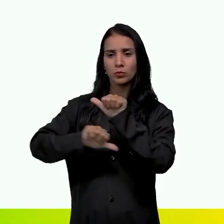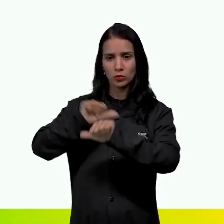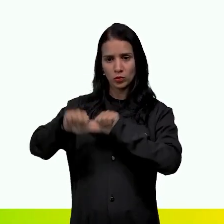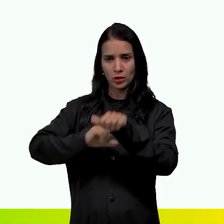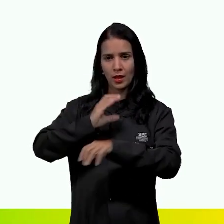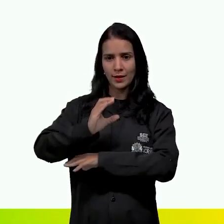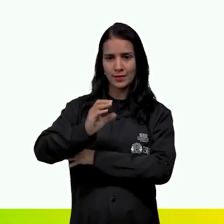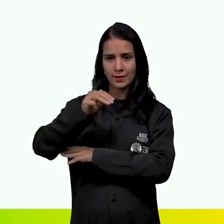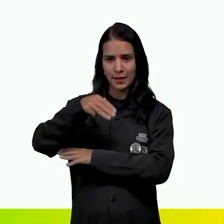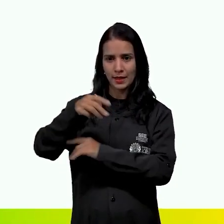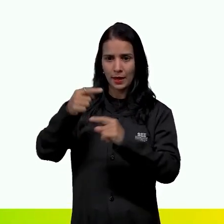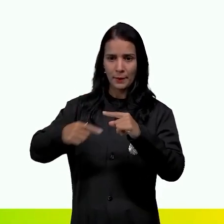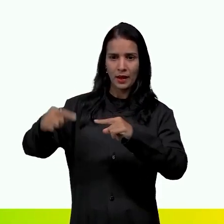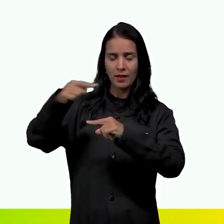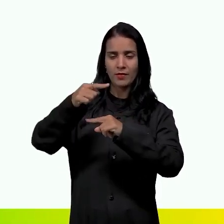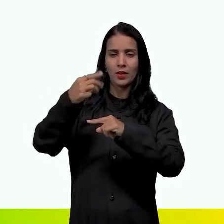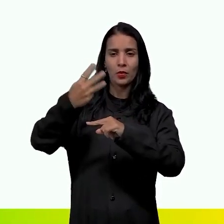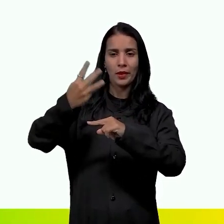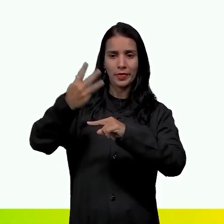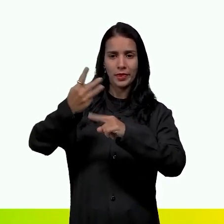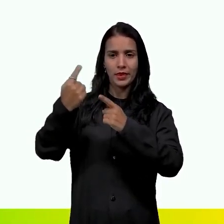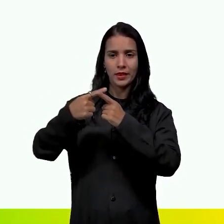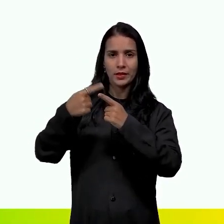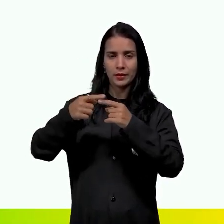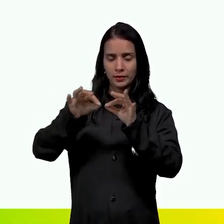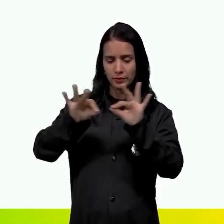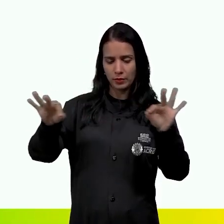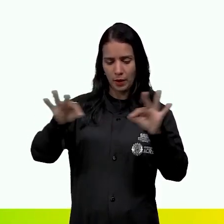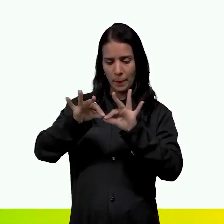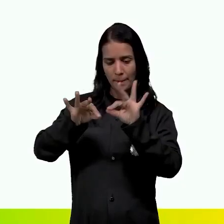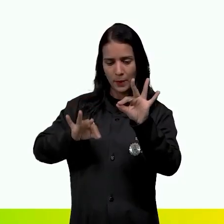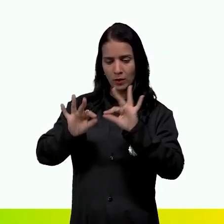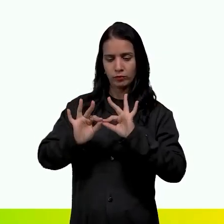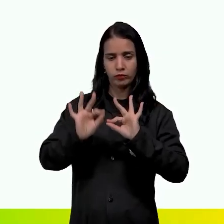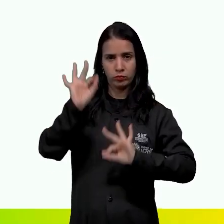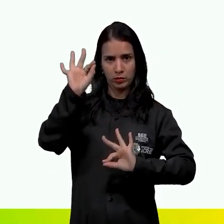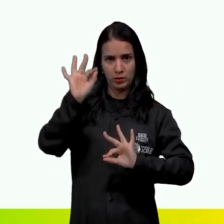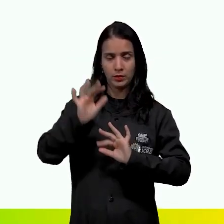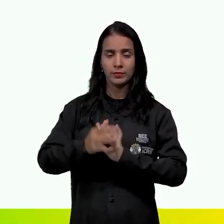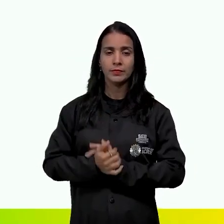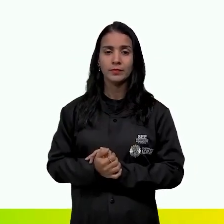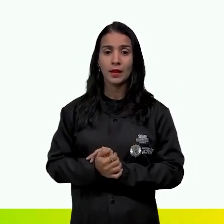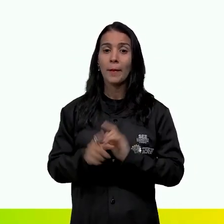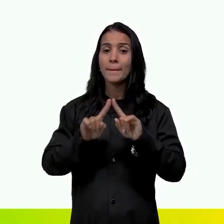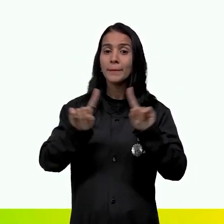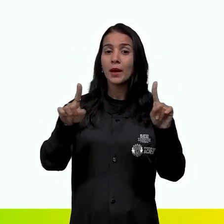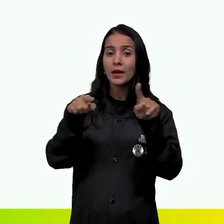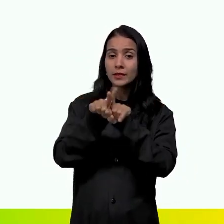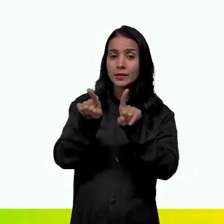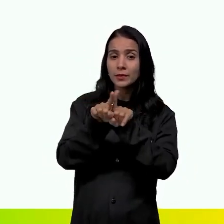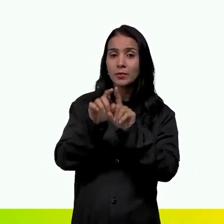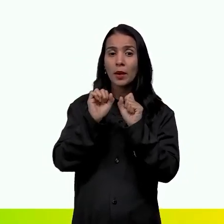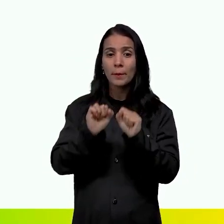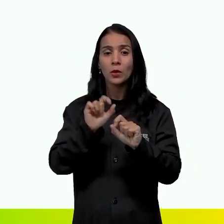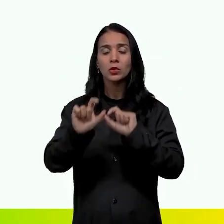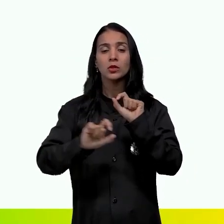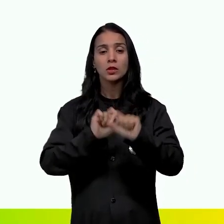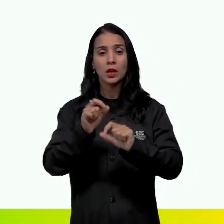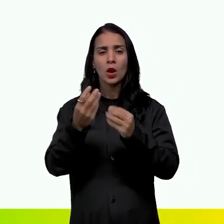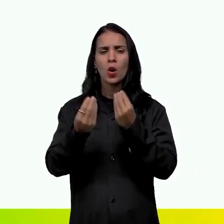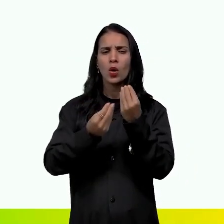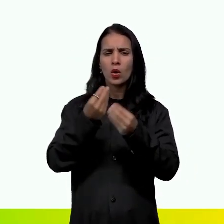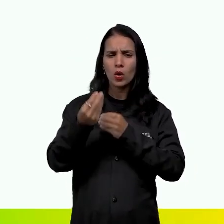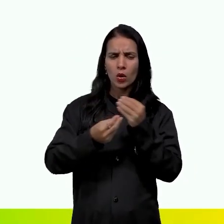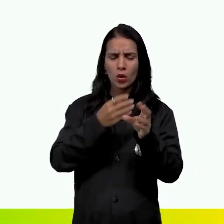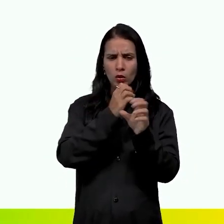você pode ainda, por exemplo, calcular o volume mínimo do lote. que é o que é pedido. Nós sabemos que